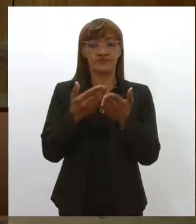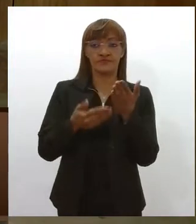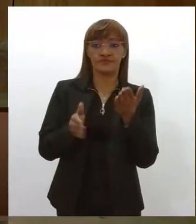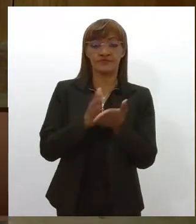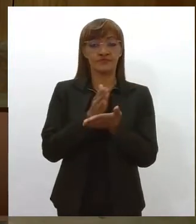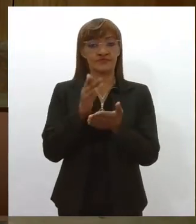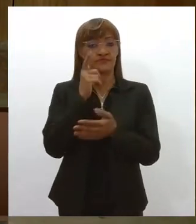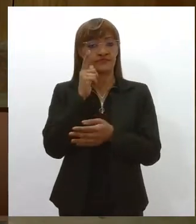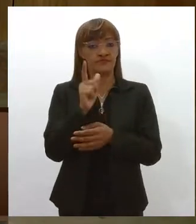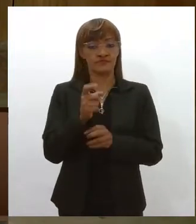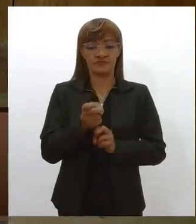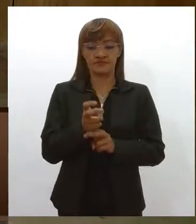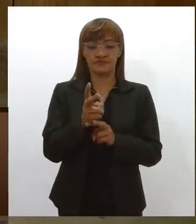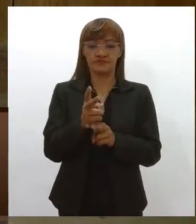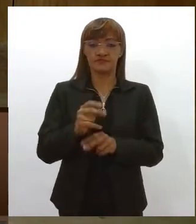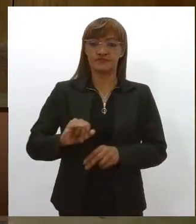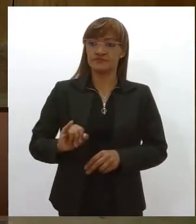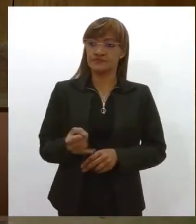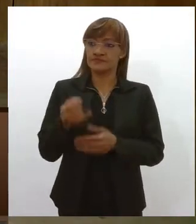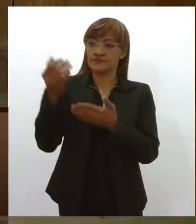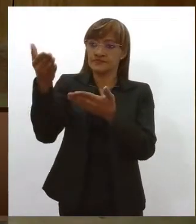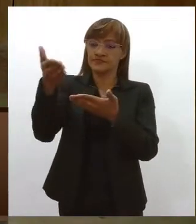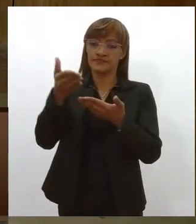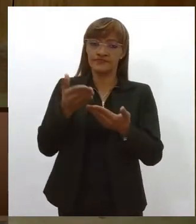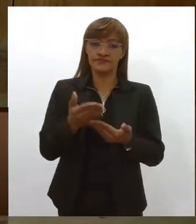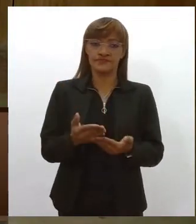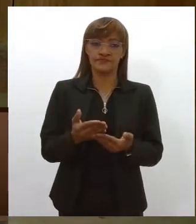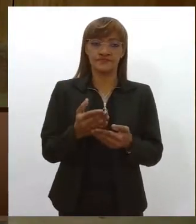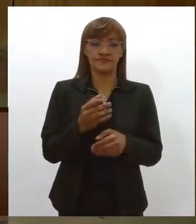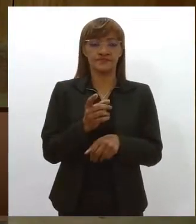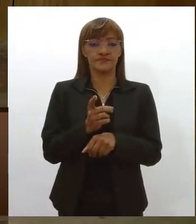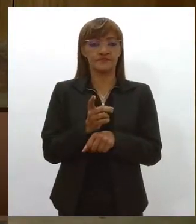gente aproveita para receber aqui a doutora